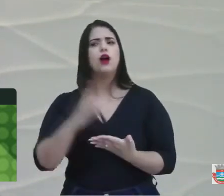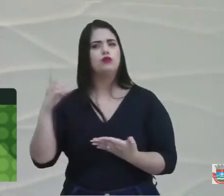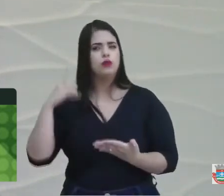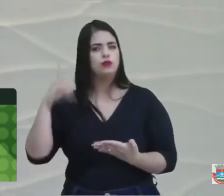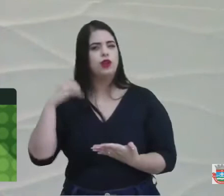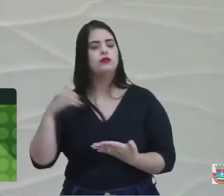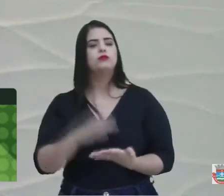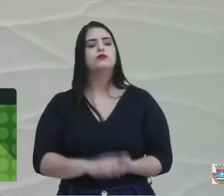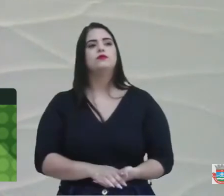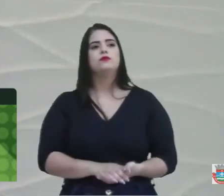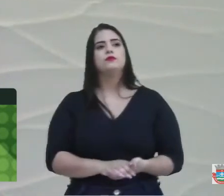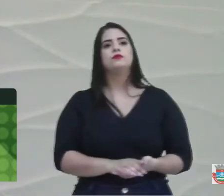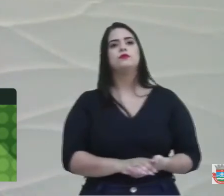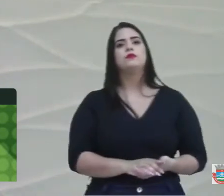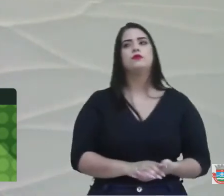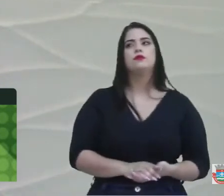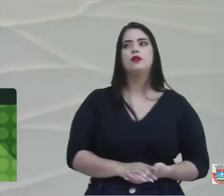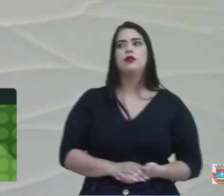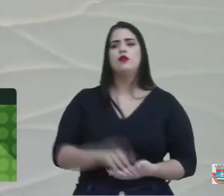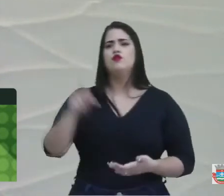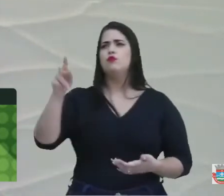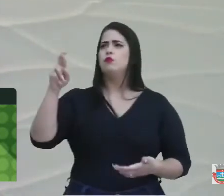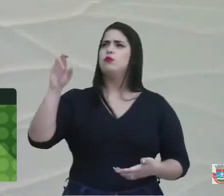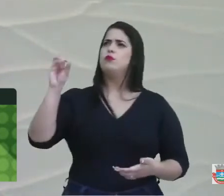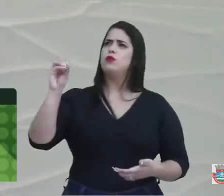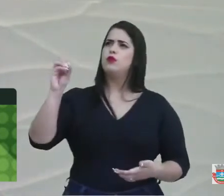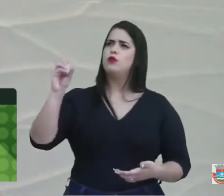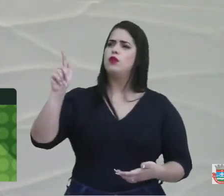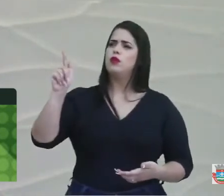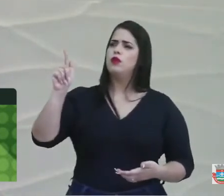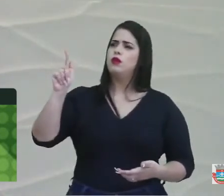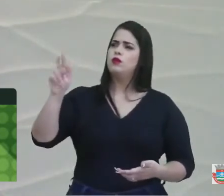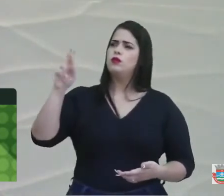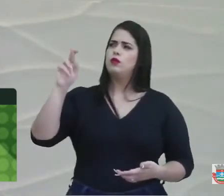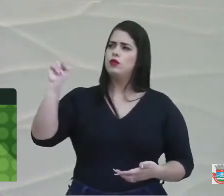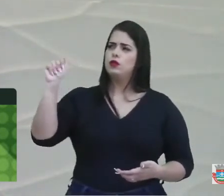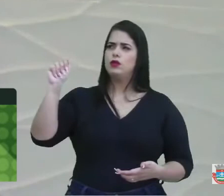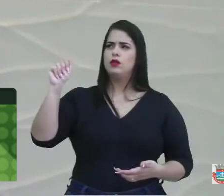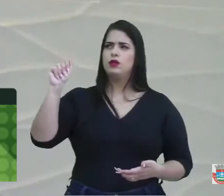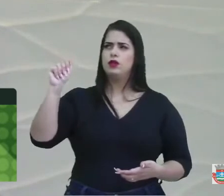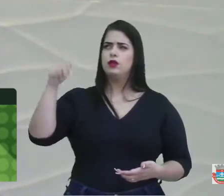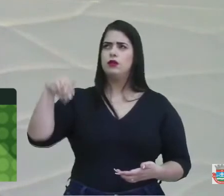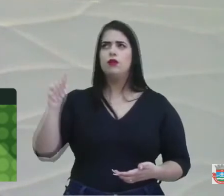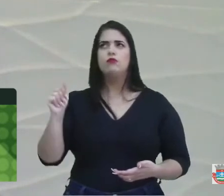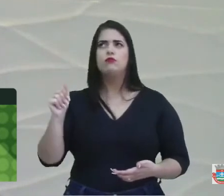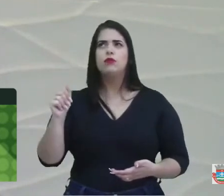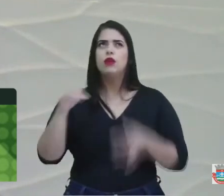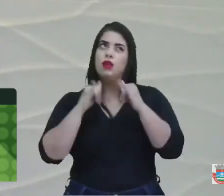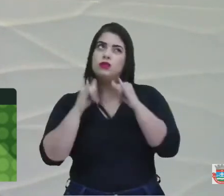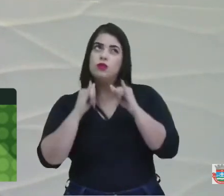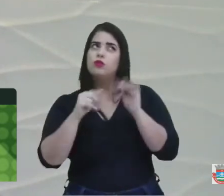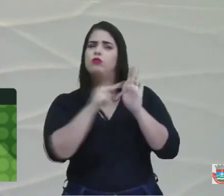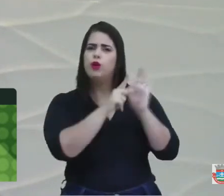pode fazer essa articulação através dos nossos deputados, para que seja implementado aqui no nosso município de São Bento do Una, instalado